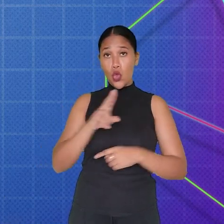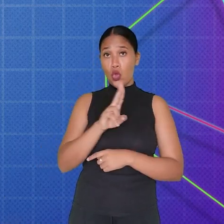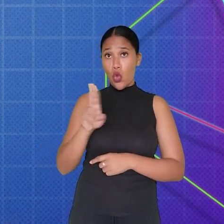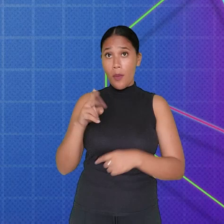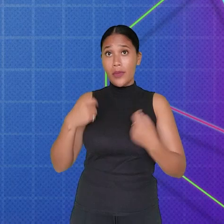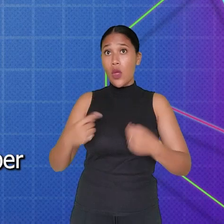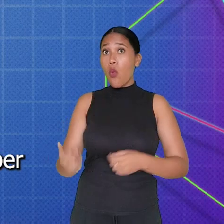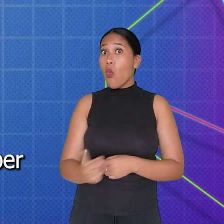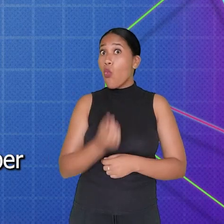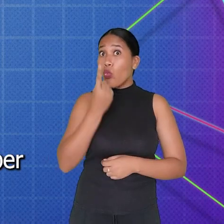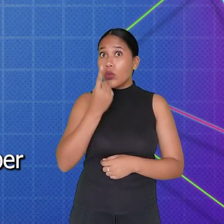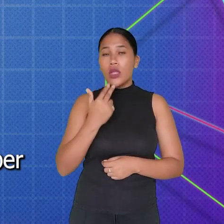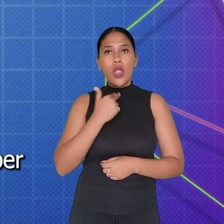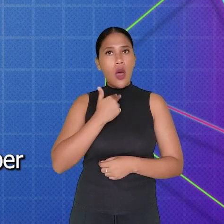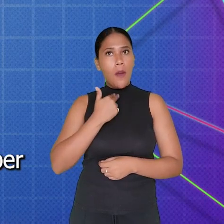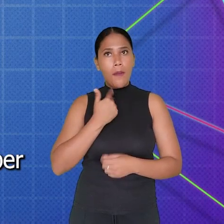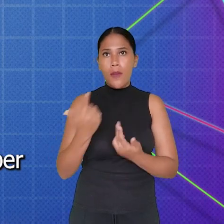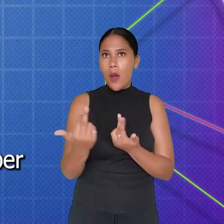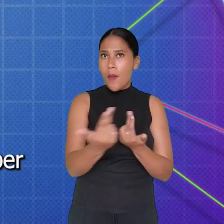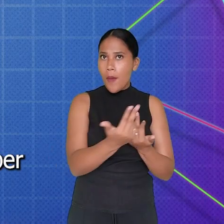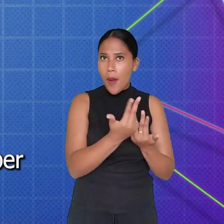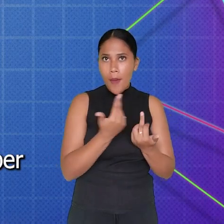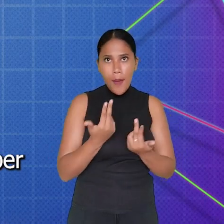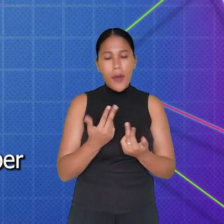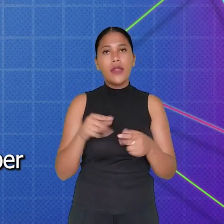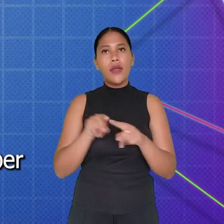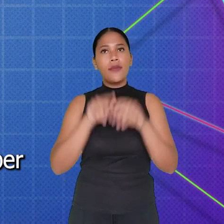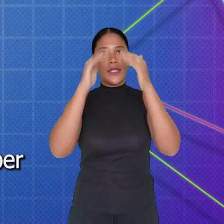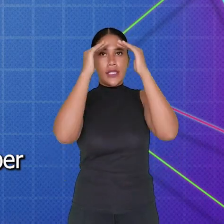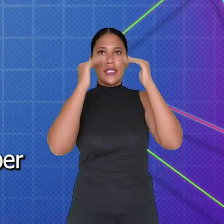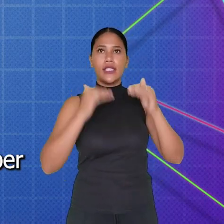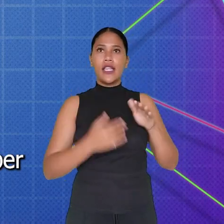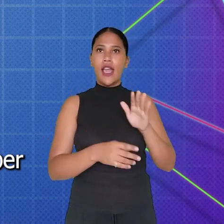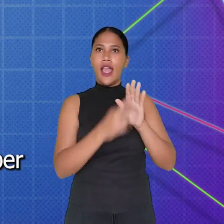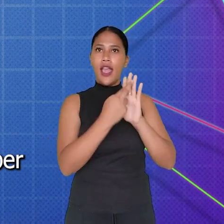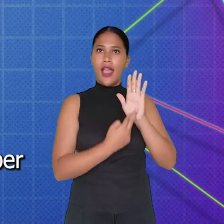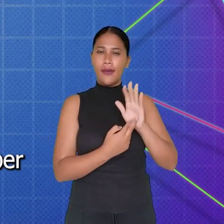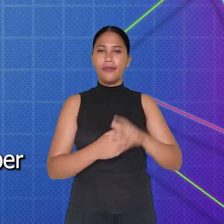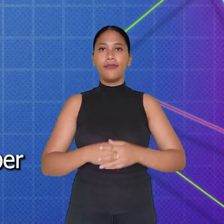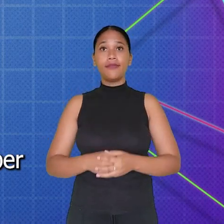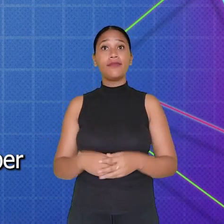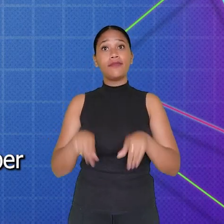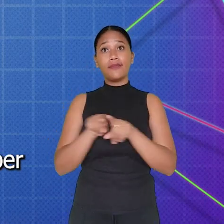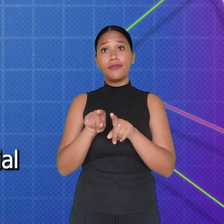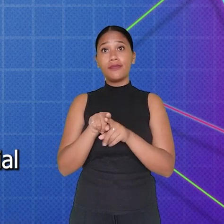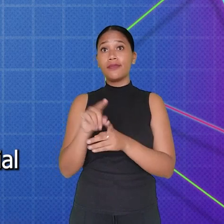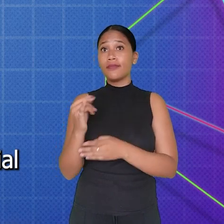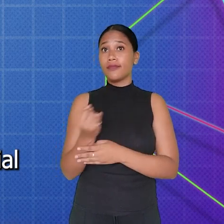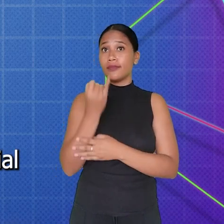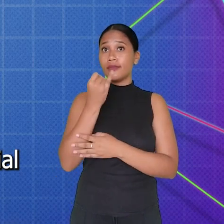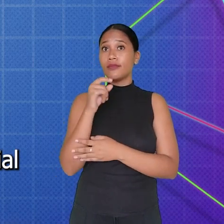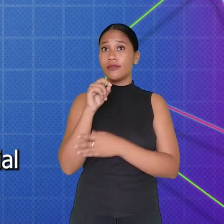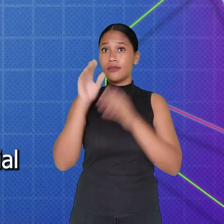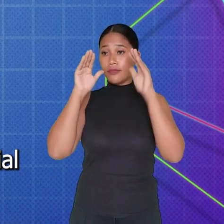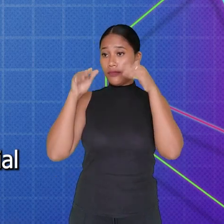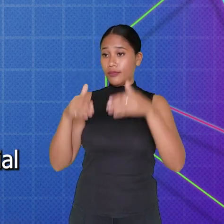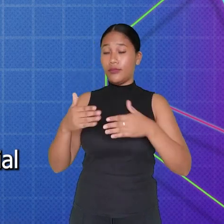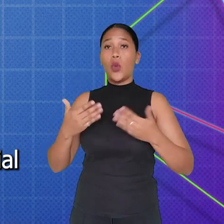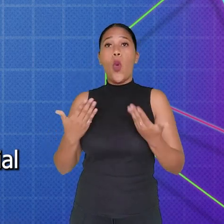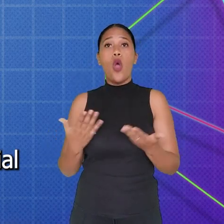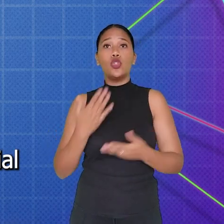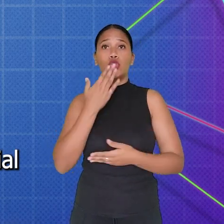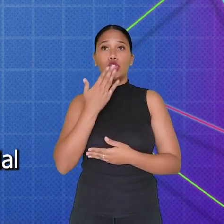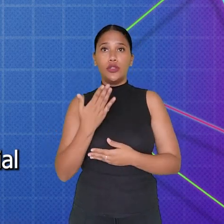dados que a variável irá armazenar, pois o compilador precisa saber como tratar o dado corretamente. As variáveis são uma